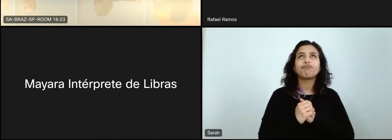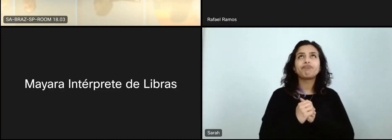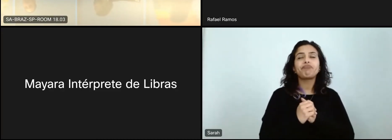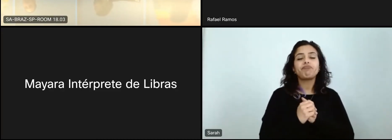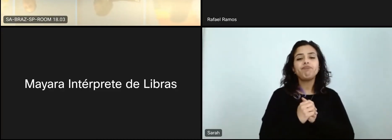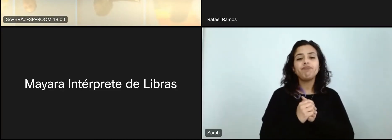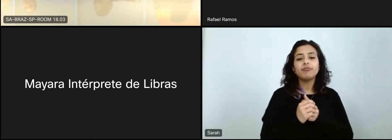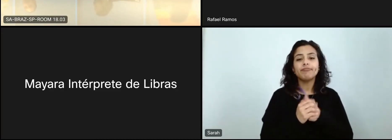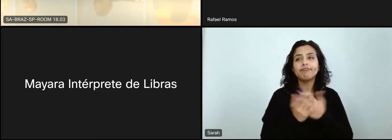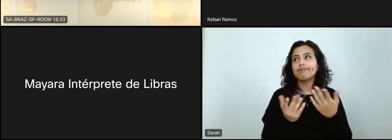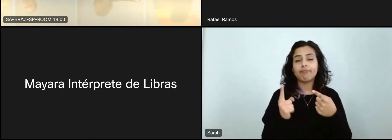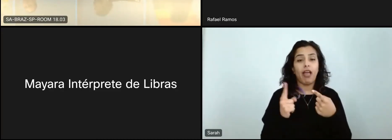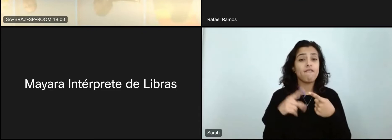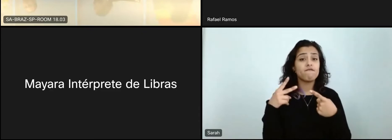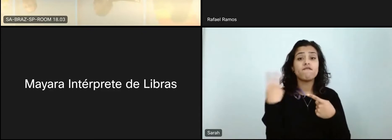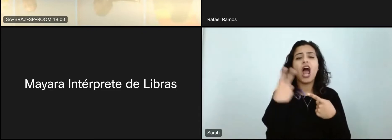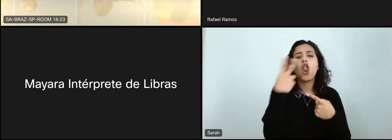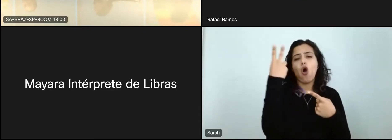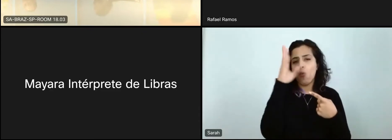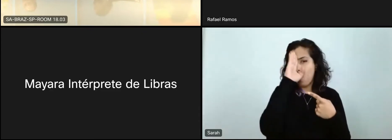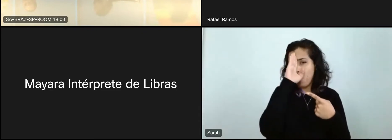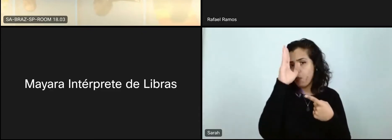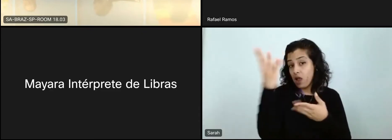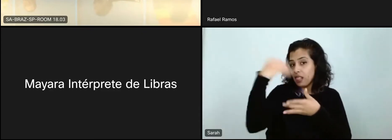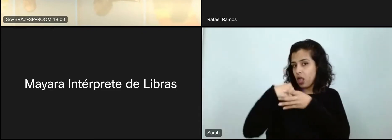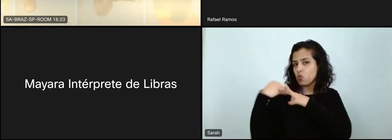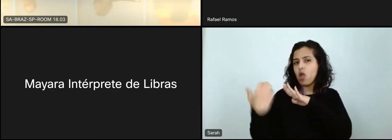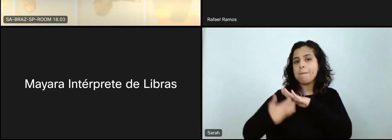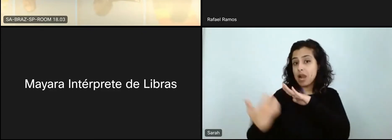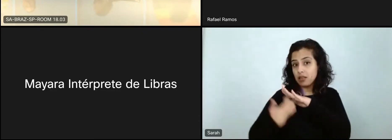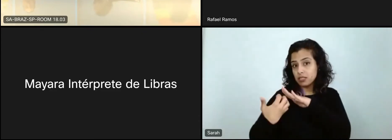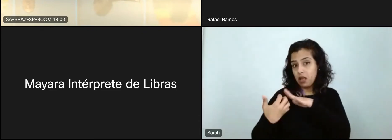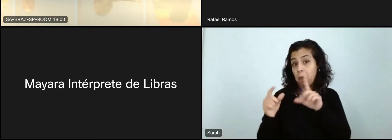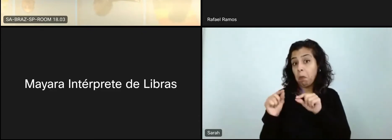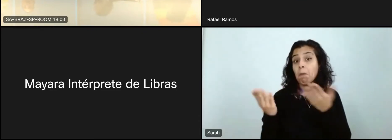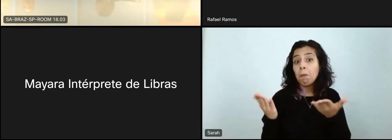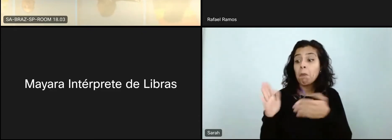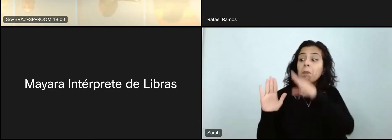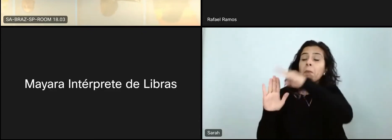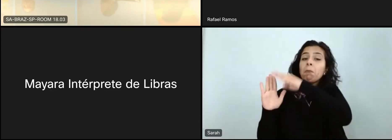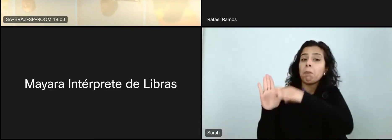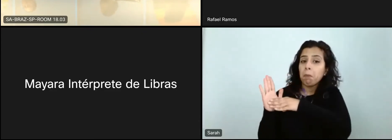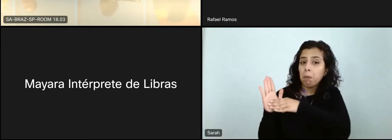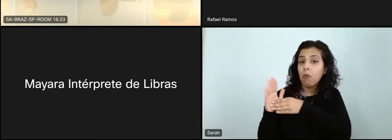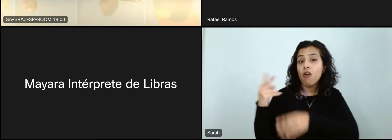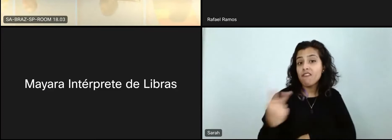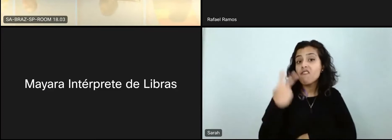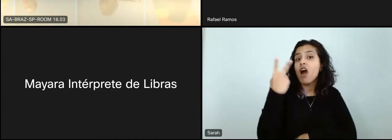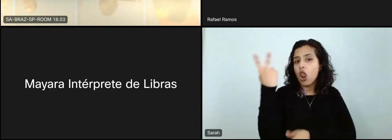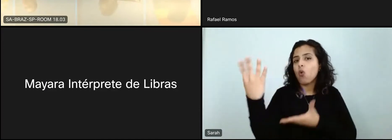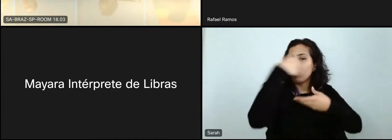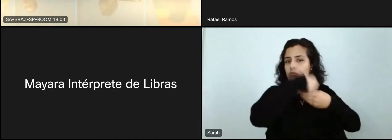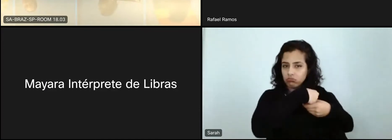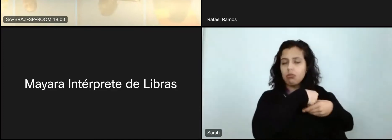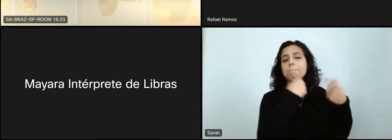os valores organizacionais vinculados à informação, né? Então, ter esse valor como corporação, né,